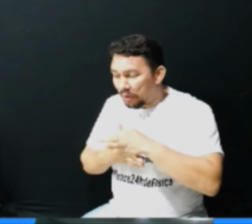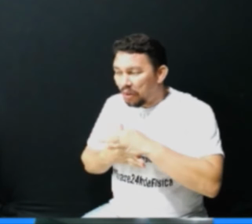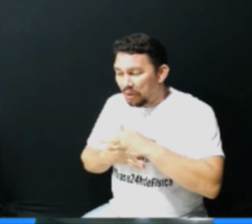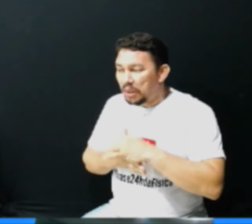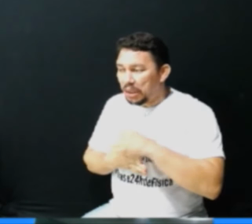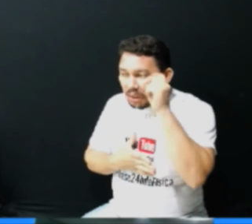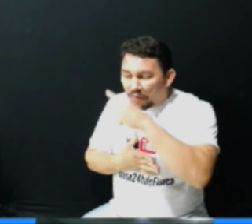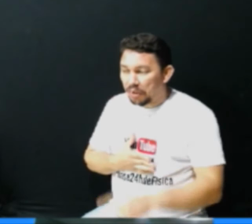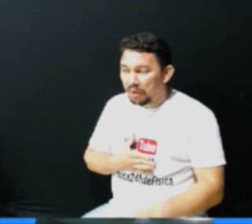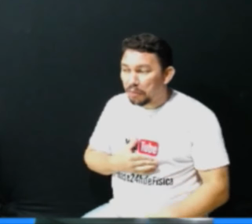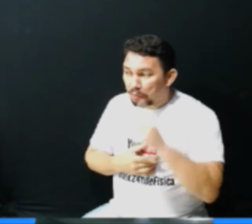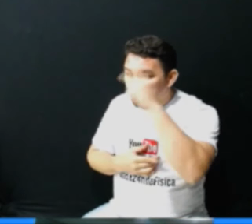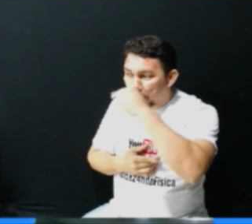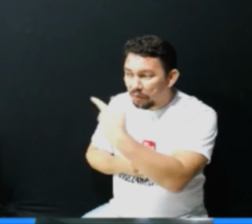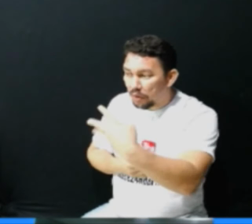levando física para essa galera aí.